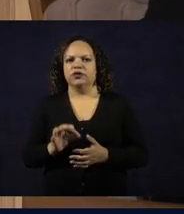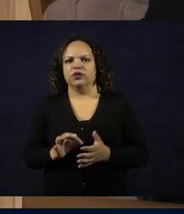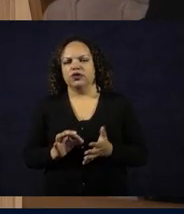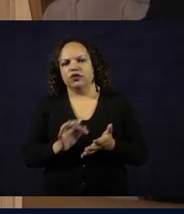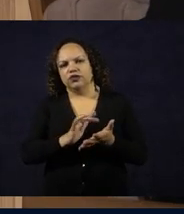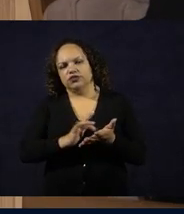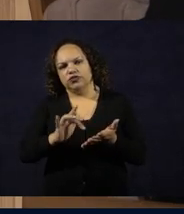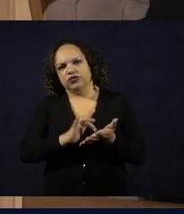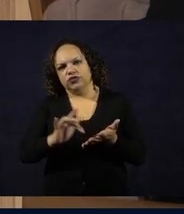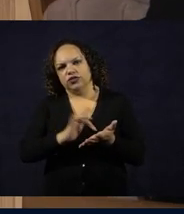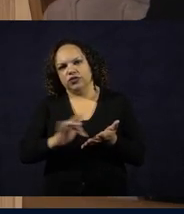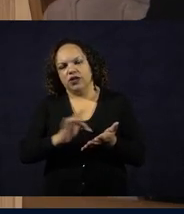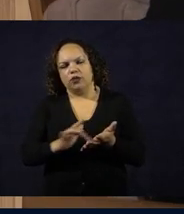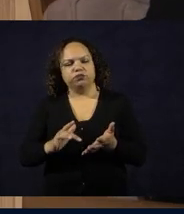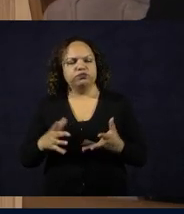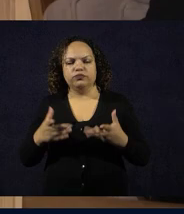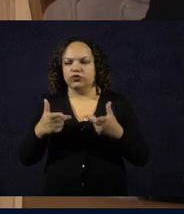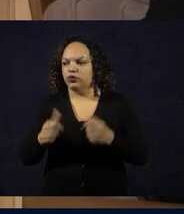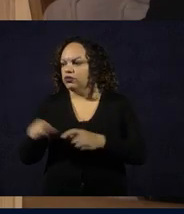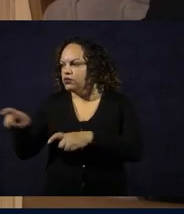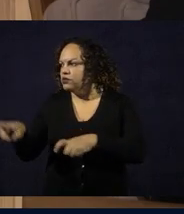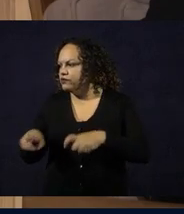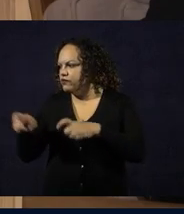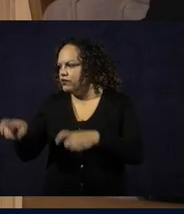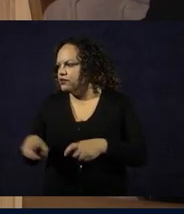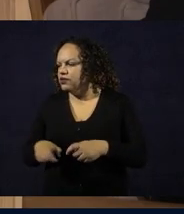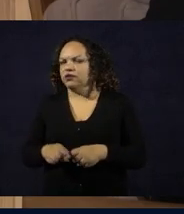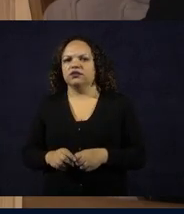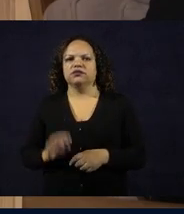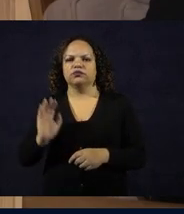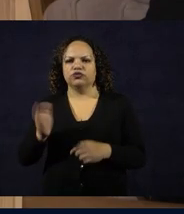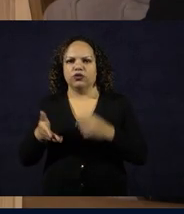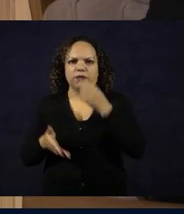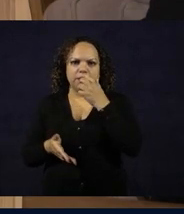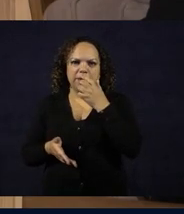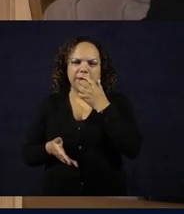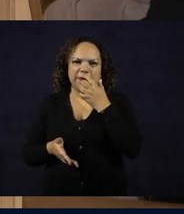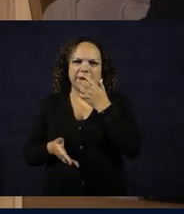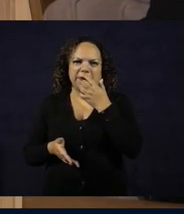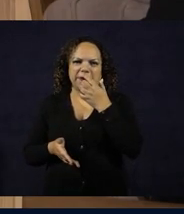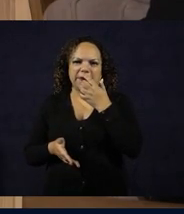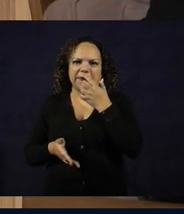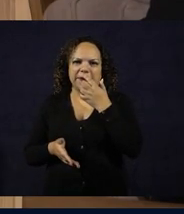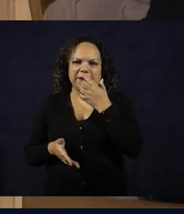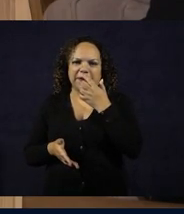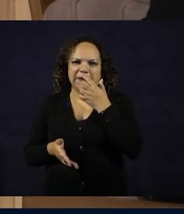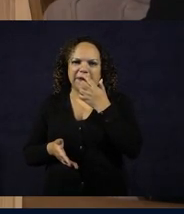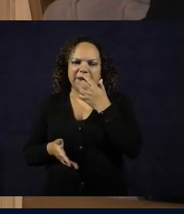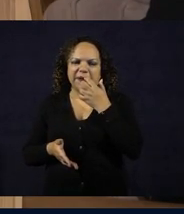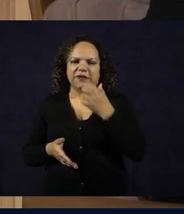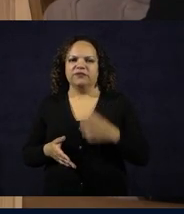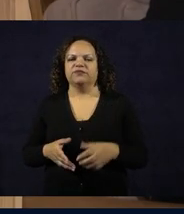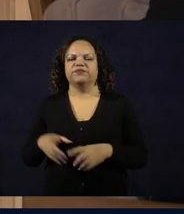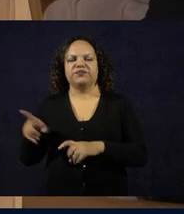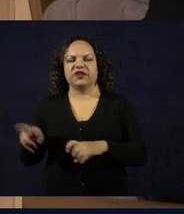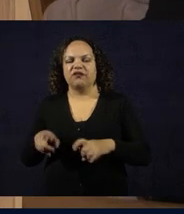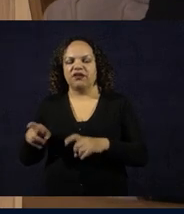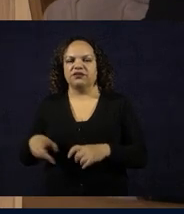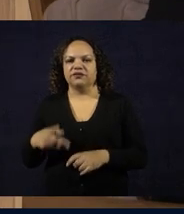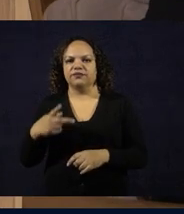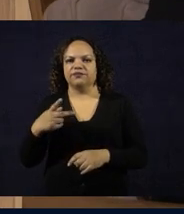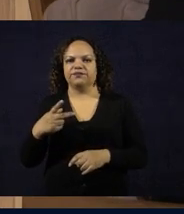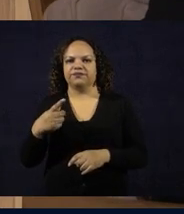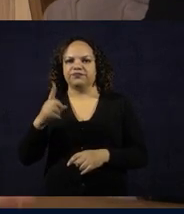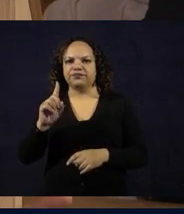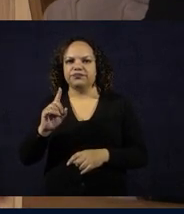fazendas já são digitalizadas Inclusive a gente tem uma fazenda Nossa que a fazenda IP é que